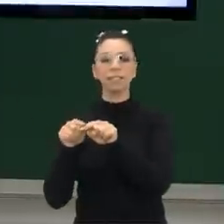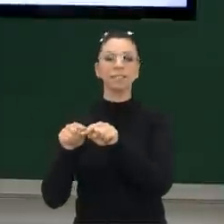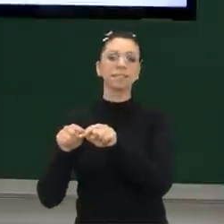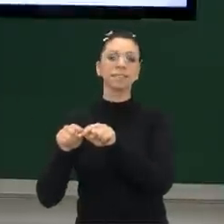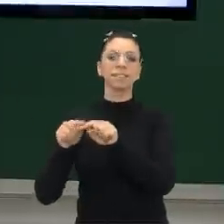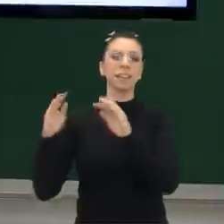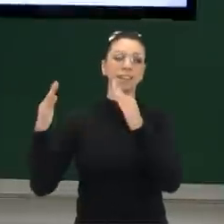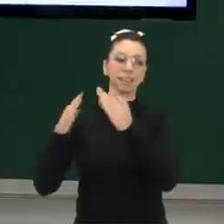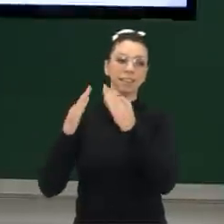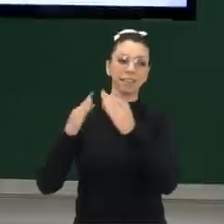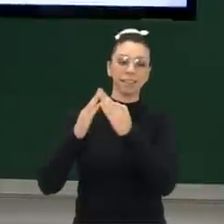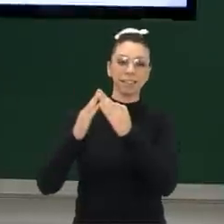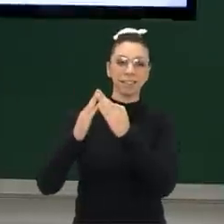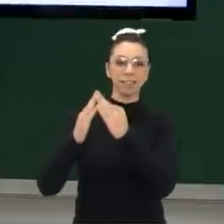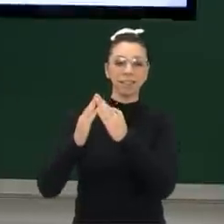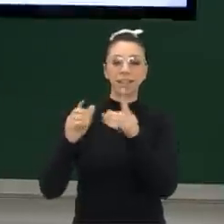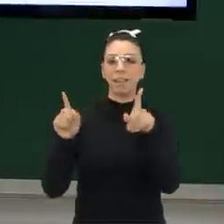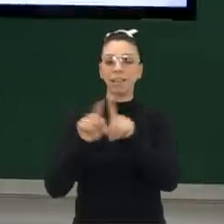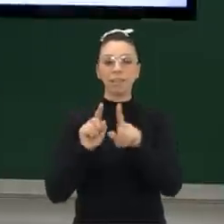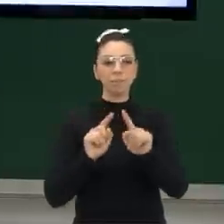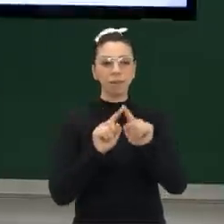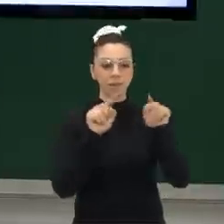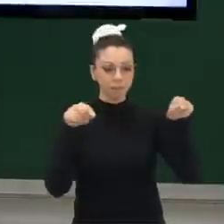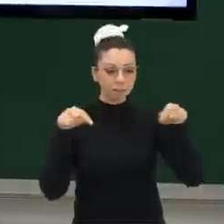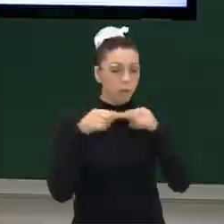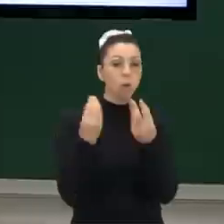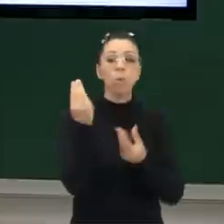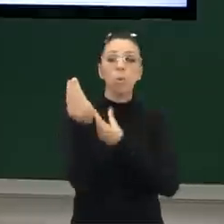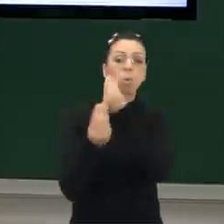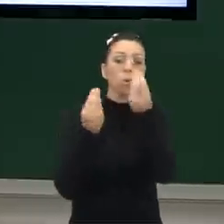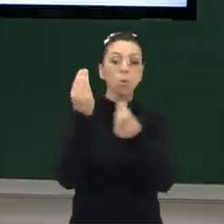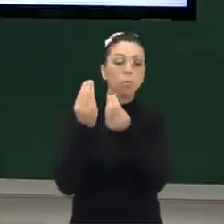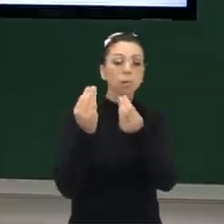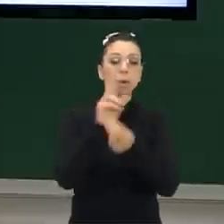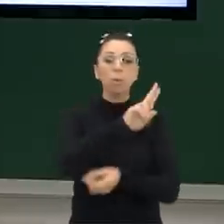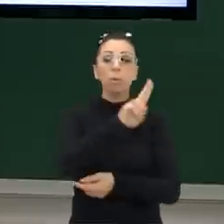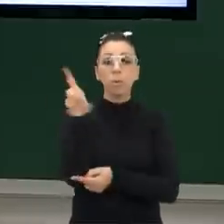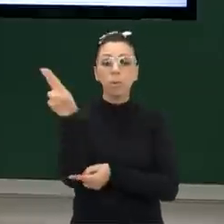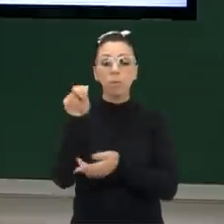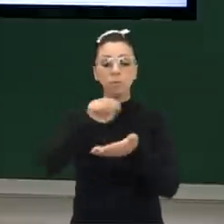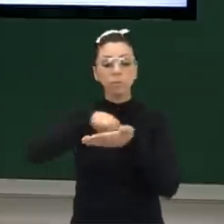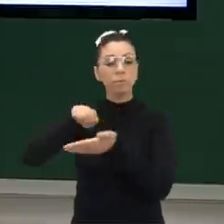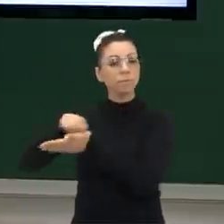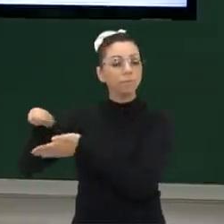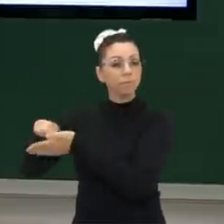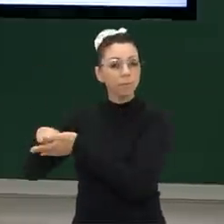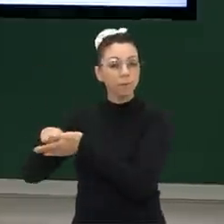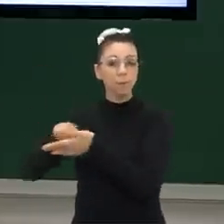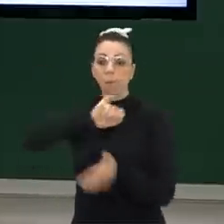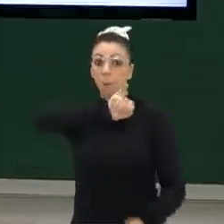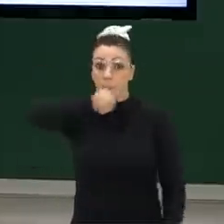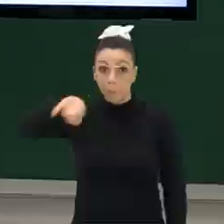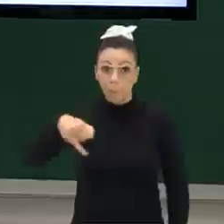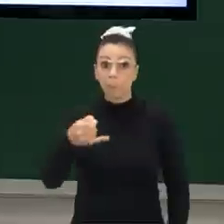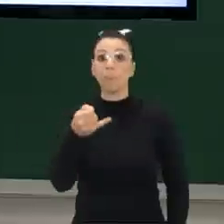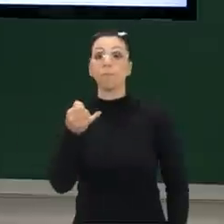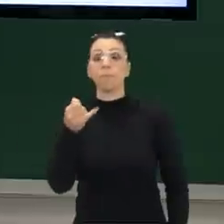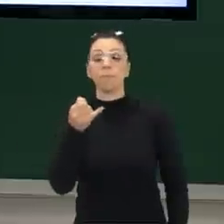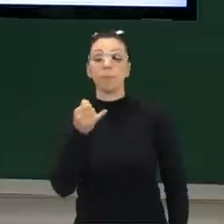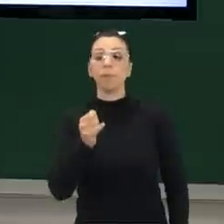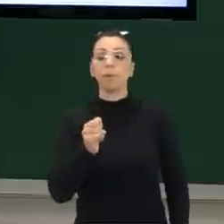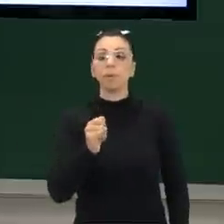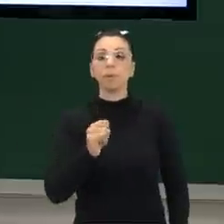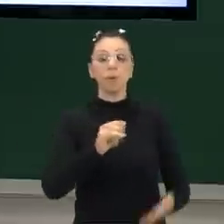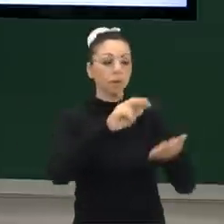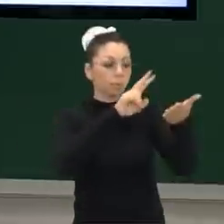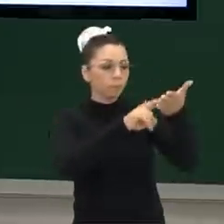daqui e esses outros 3 cômodos? Como é que eu escrevo eles? Aproveita, pega lá a sua